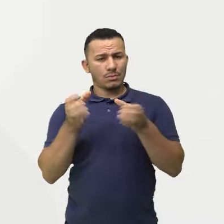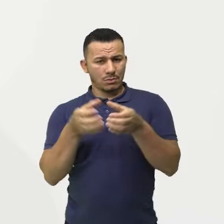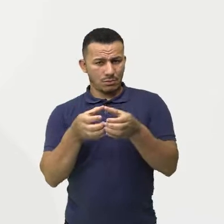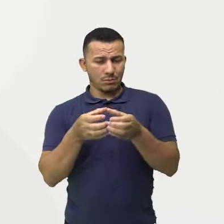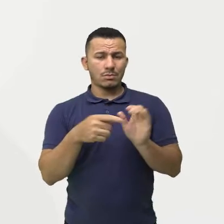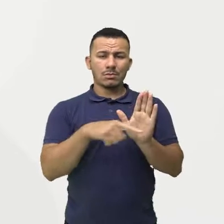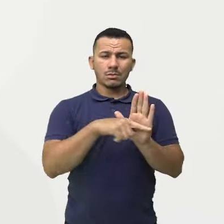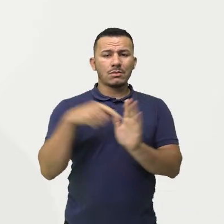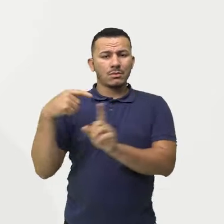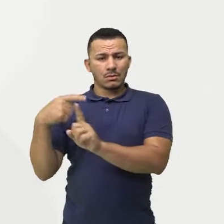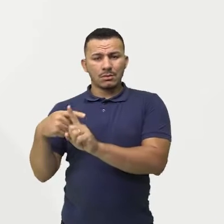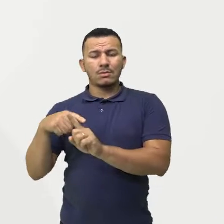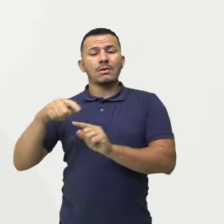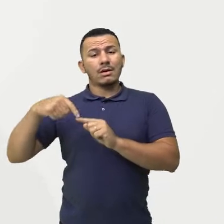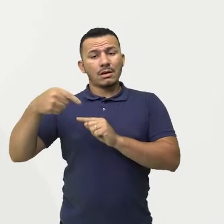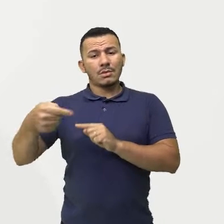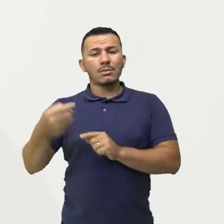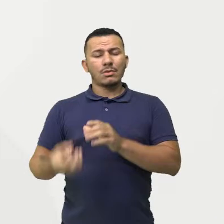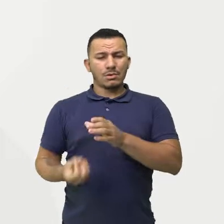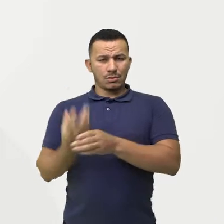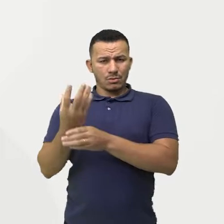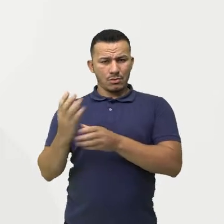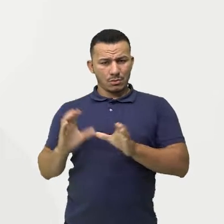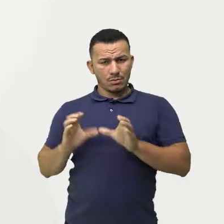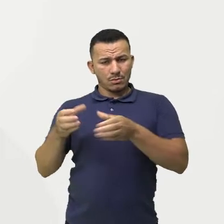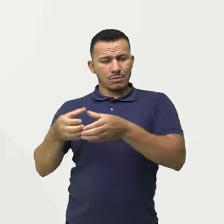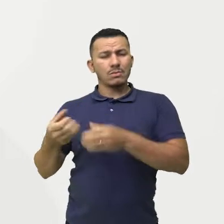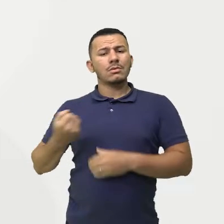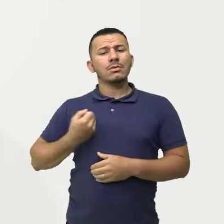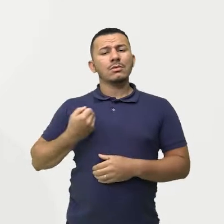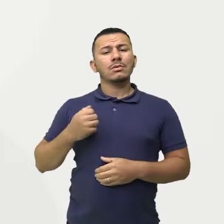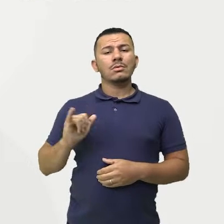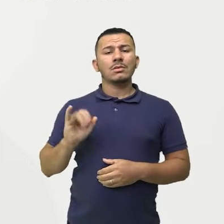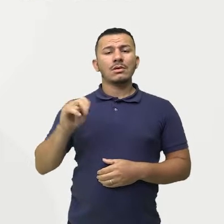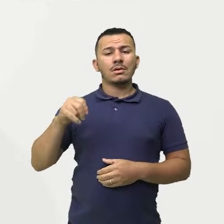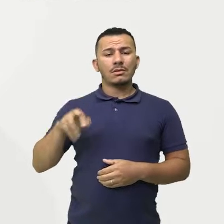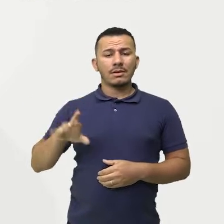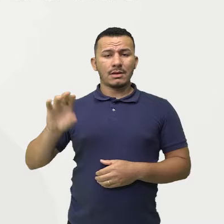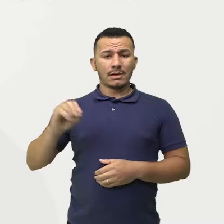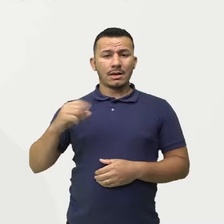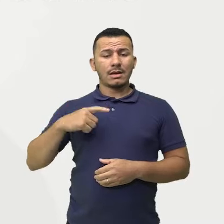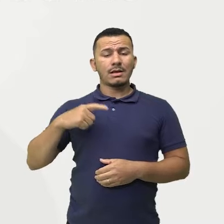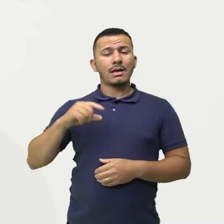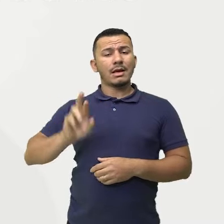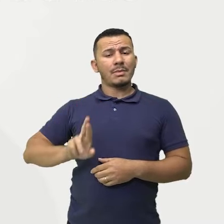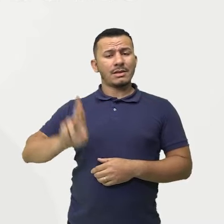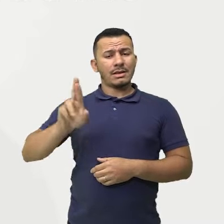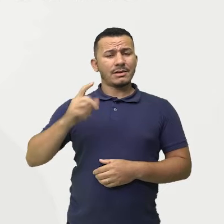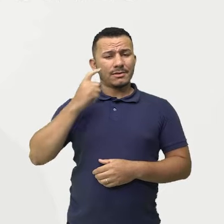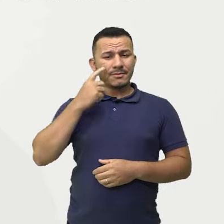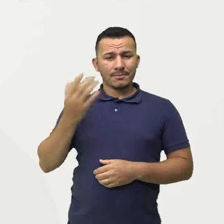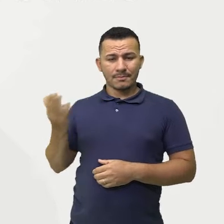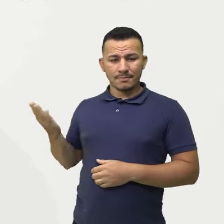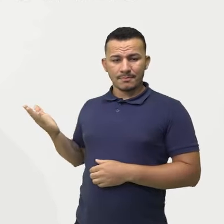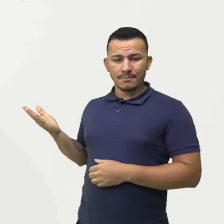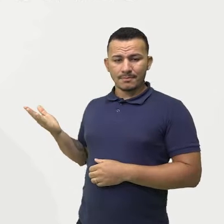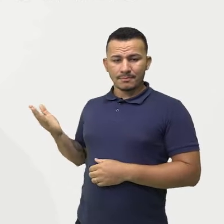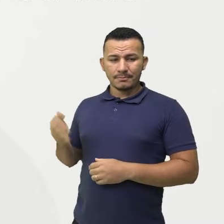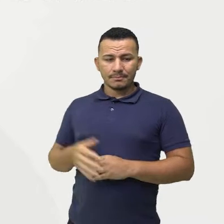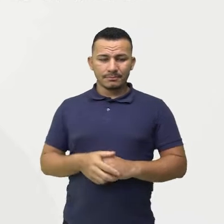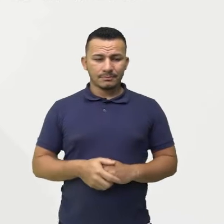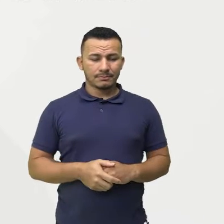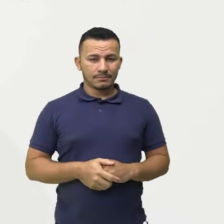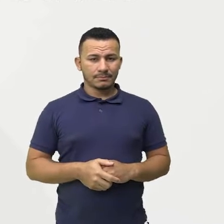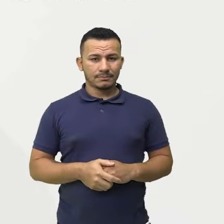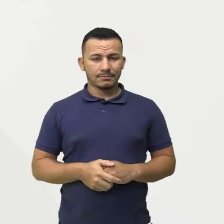consequência, obtemos o conjunto dos números inteiros, que é representado assim, olha só. Então, olha